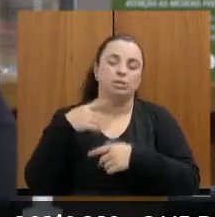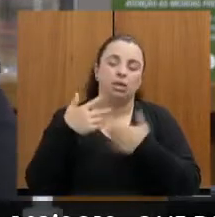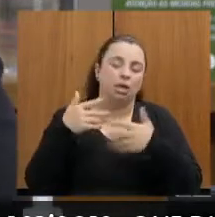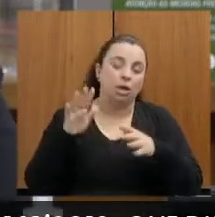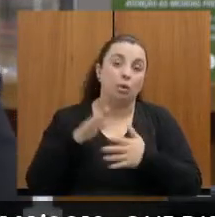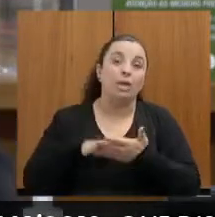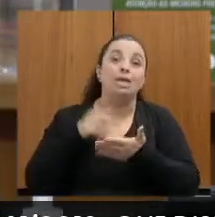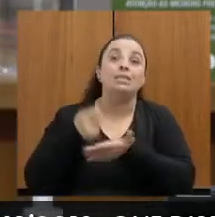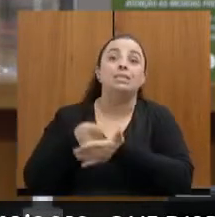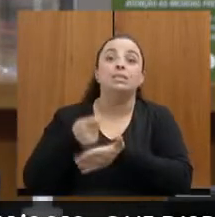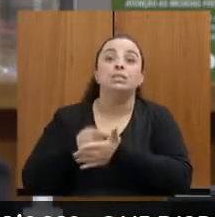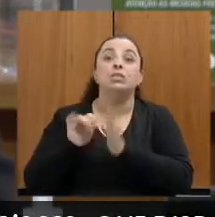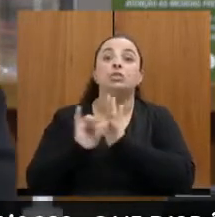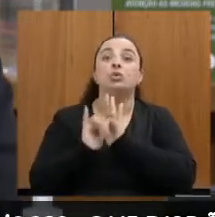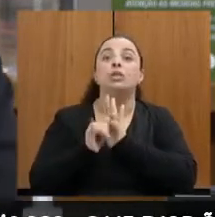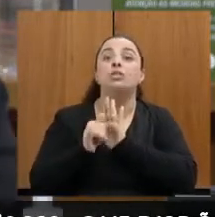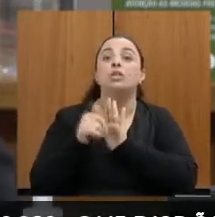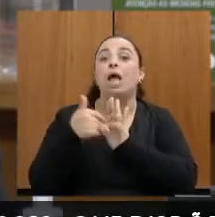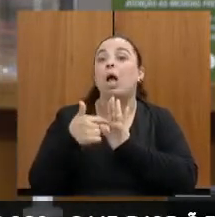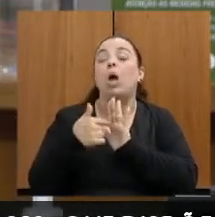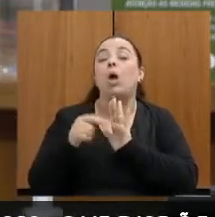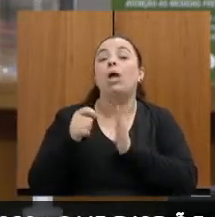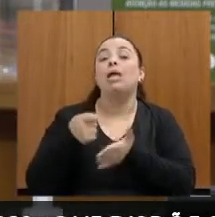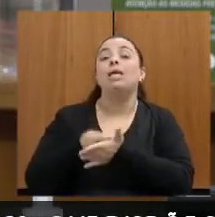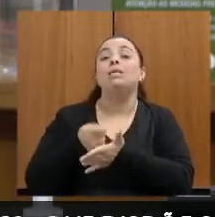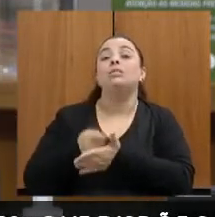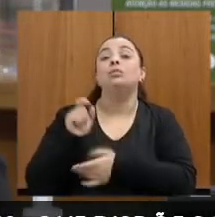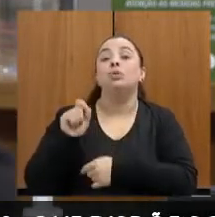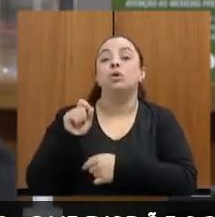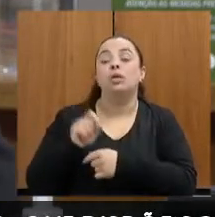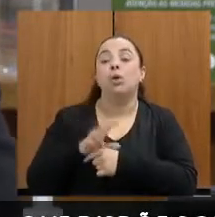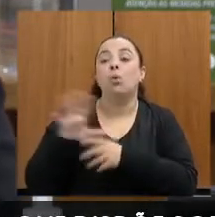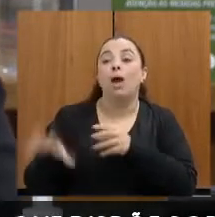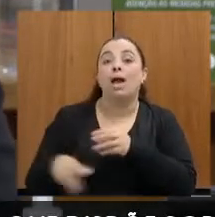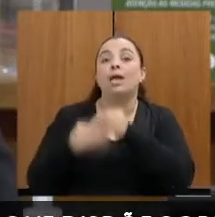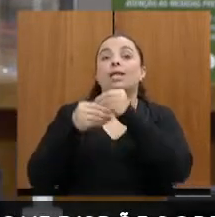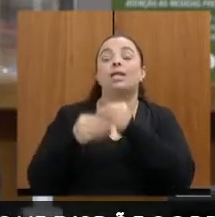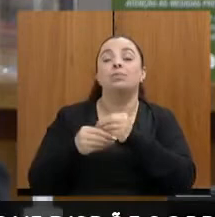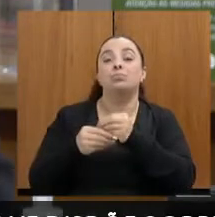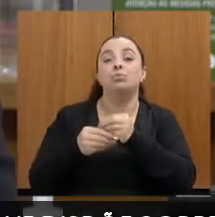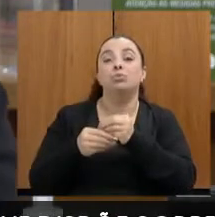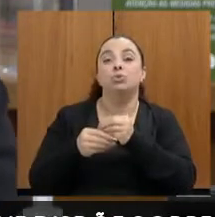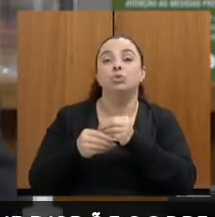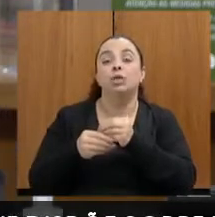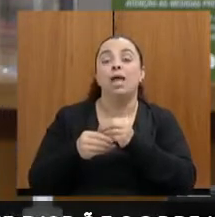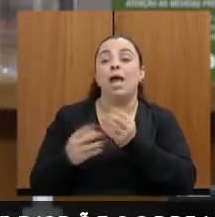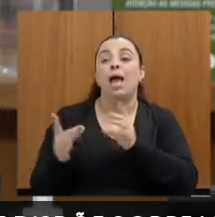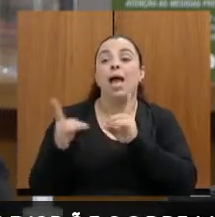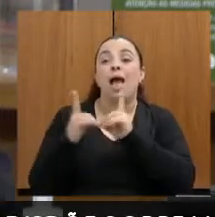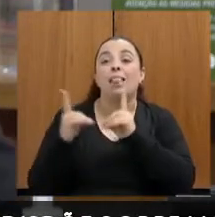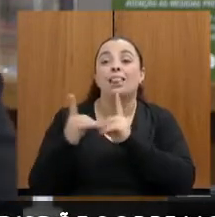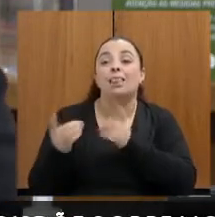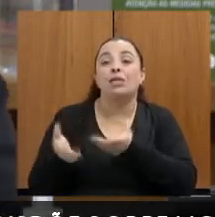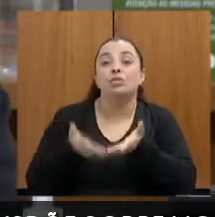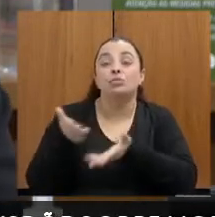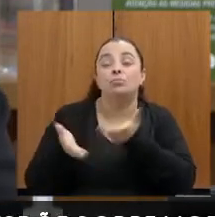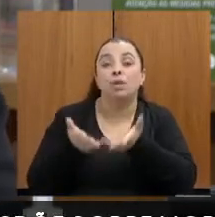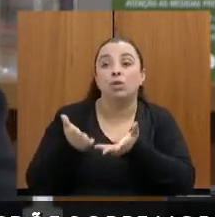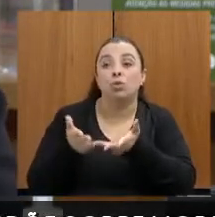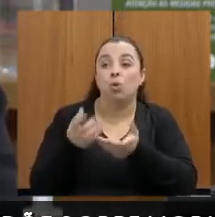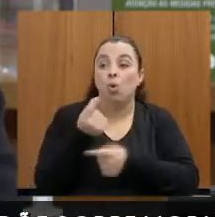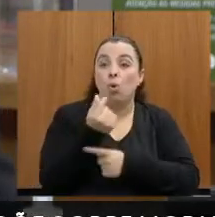exigem edital um acréscimo de produção muito grande com mesmo custo